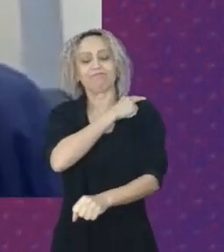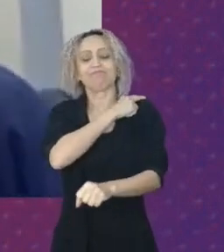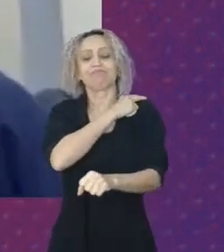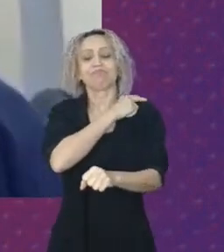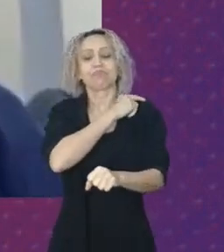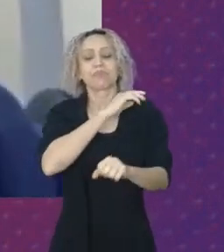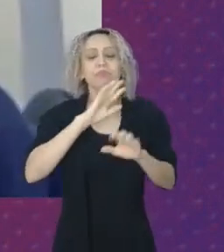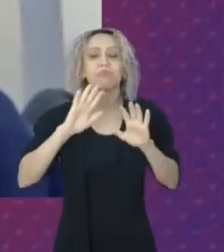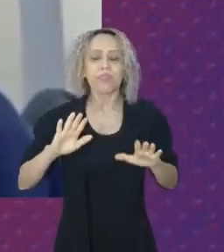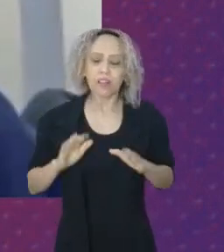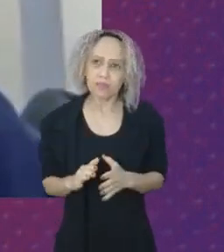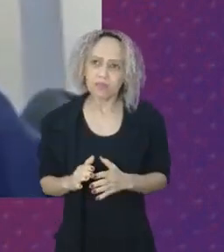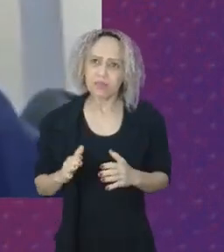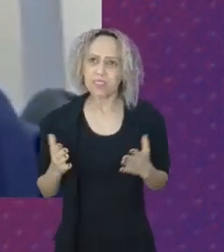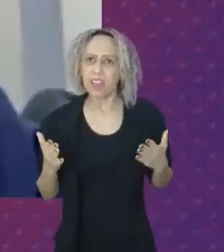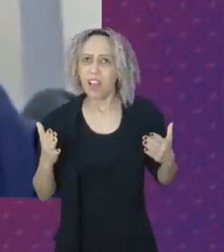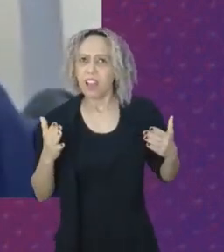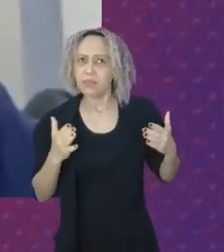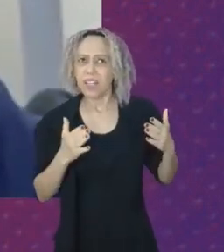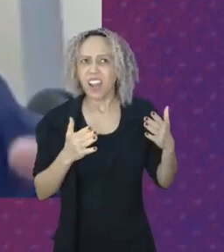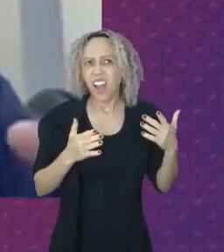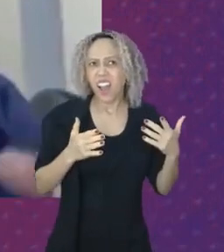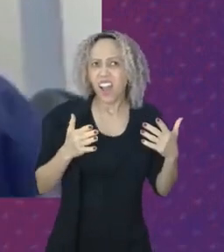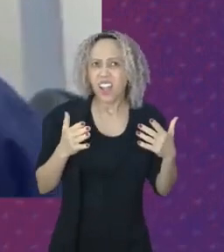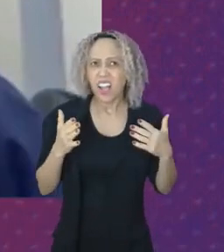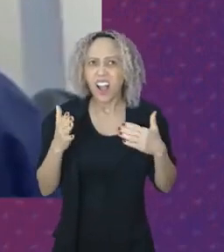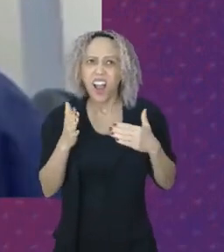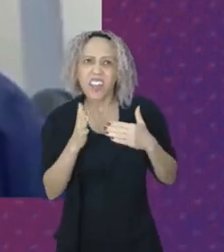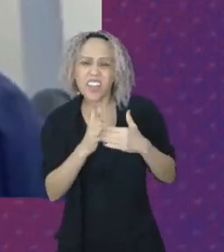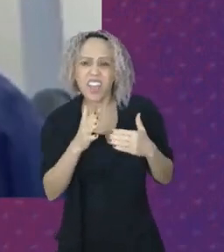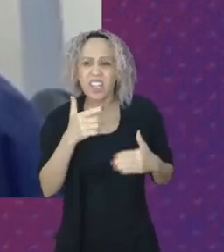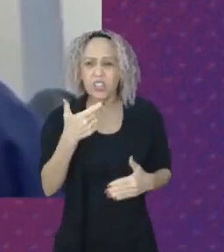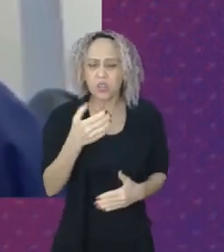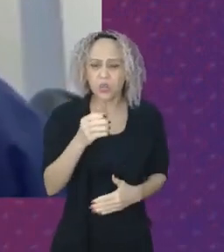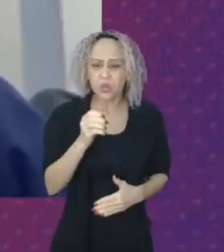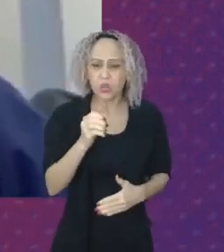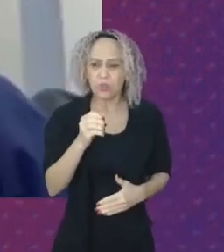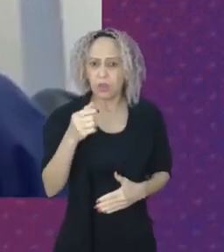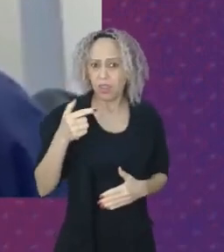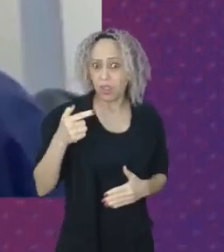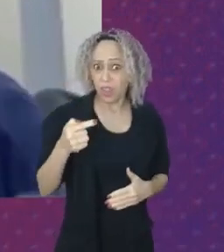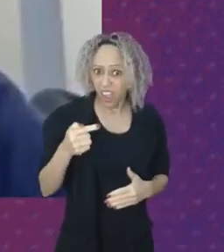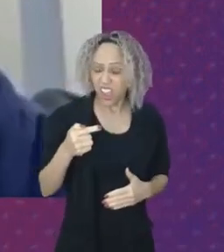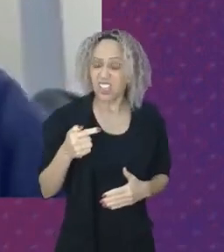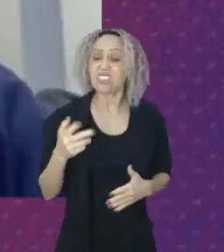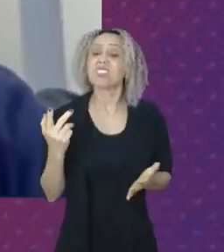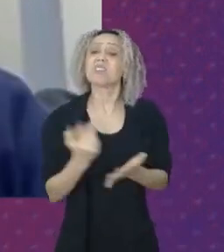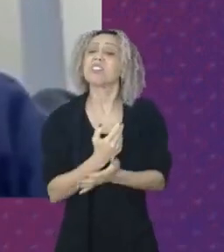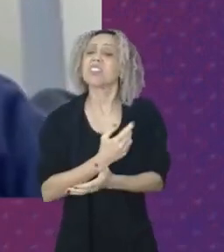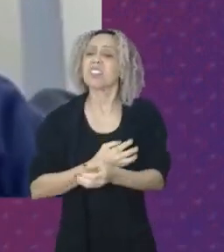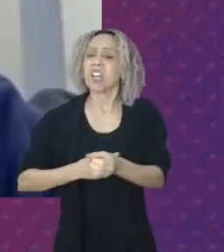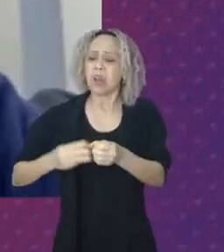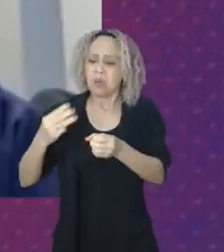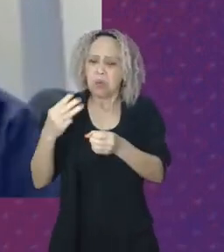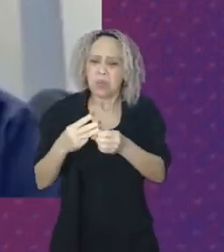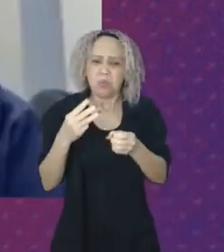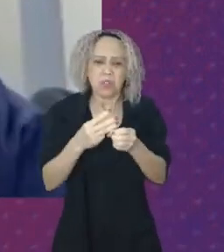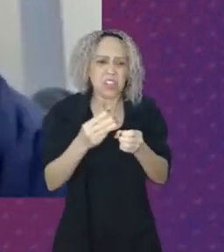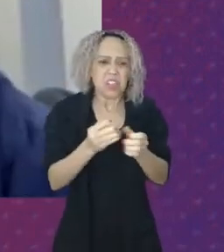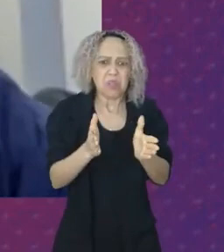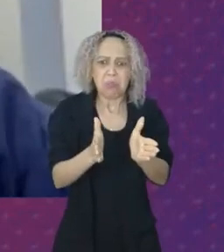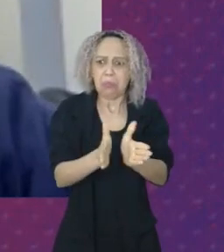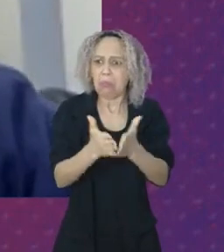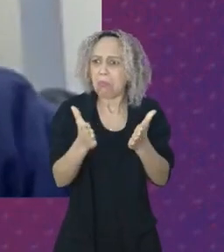país, municípios muito pobres, muito vulneráveis, e a gente convivia com